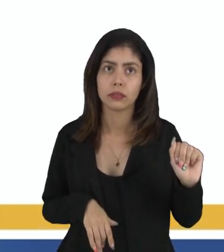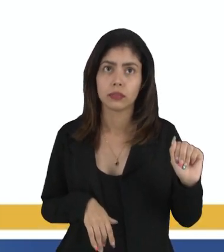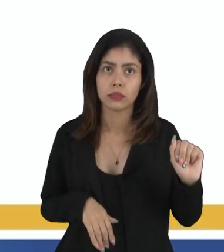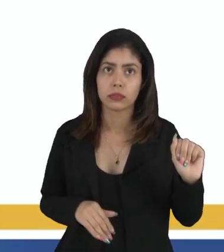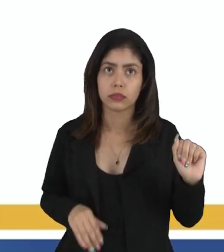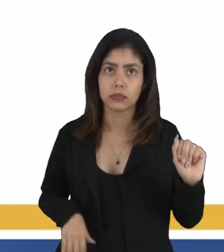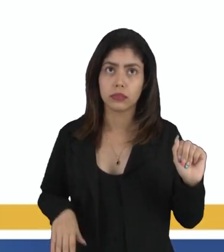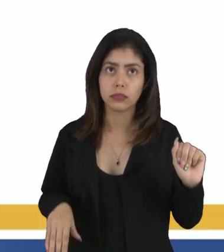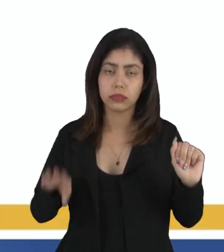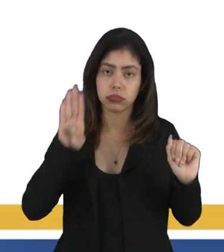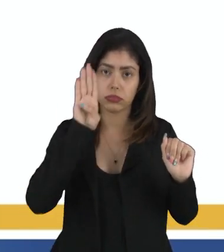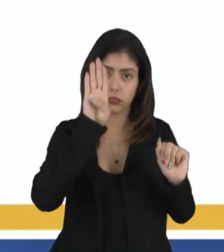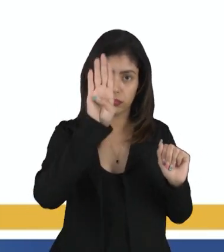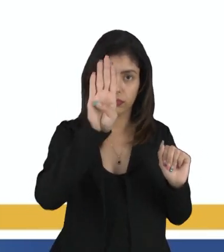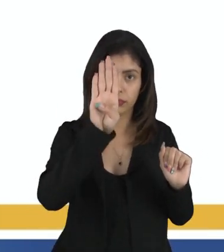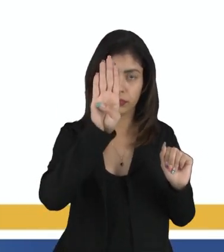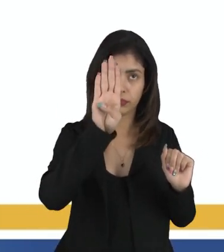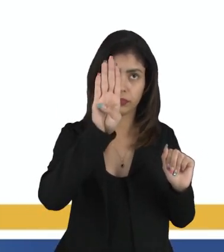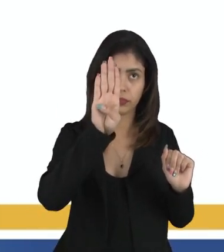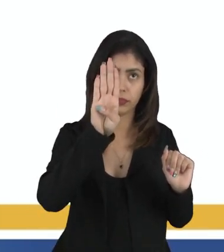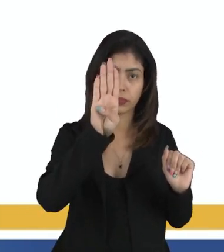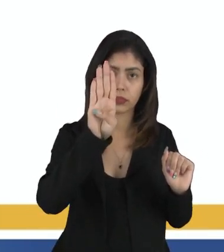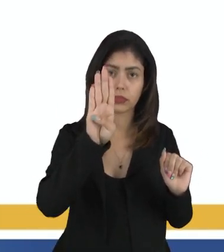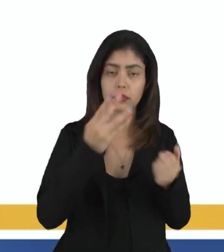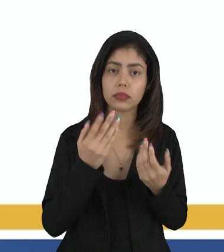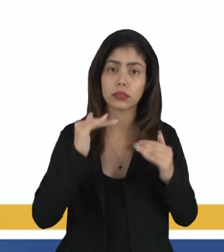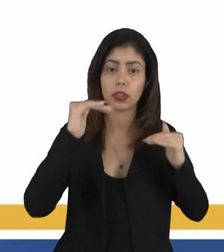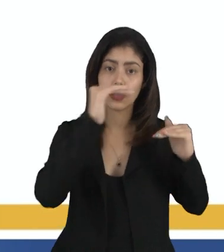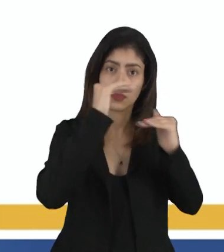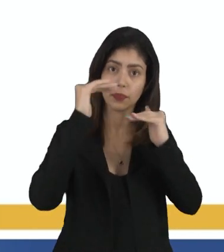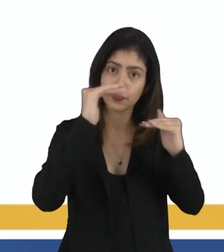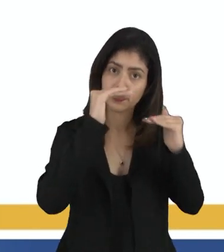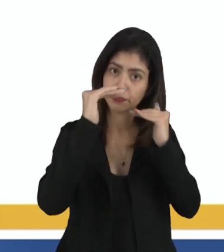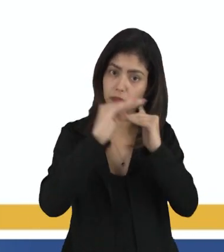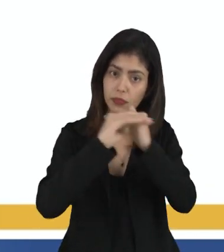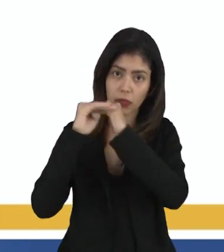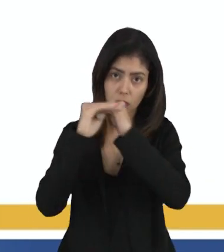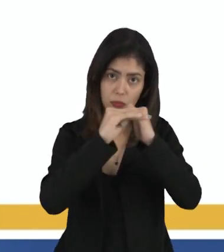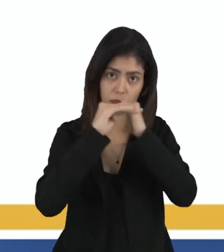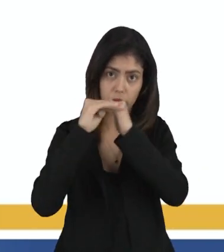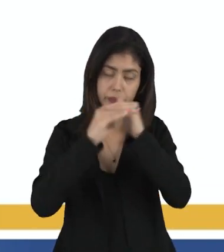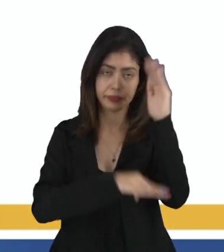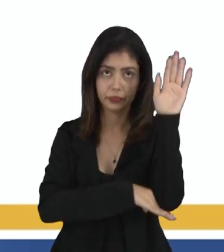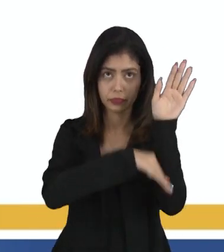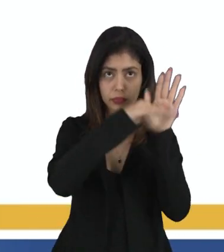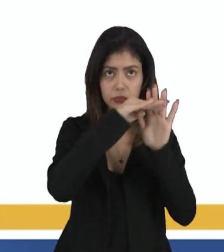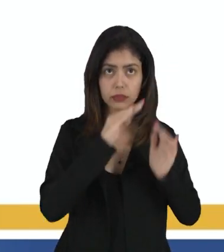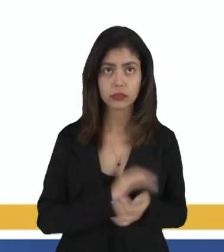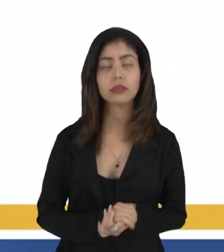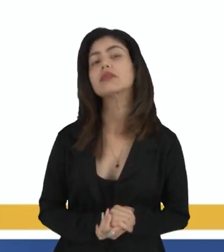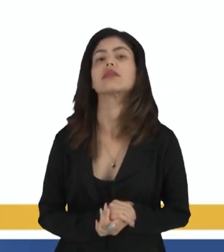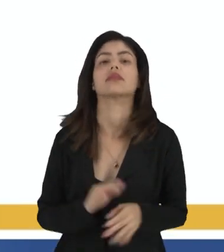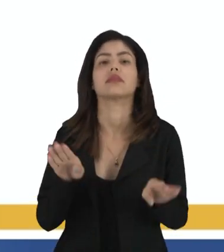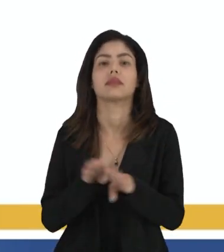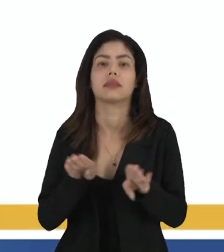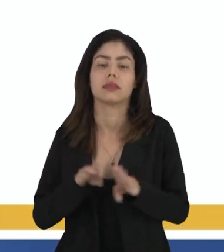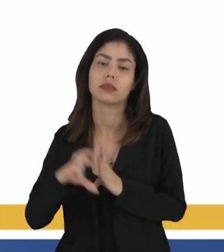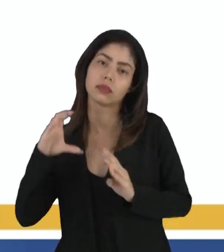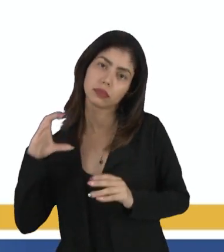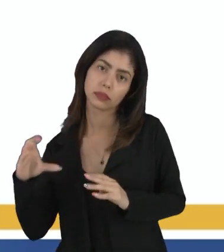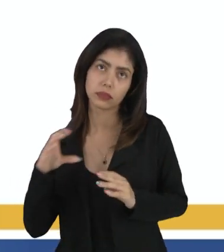está em equilíbrio com o corpo B, ou seja, com temperatura igual ao corpo B, e ele também está em temperatura corpo